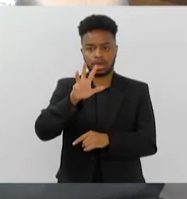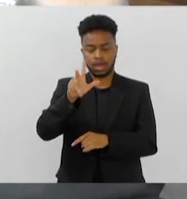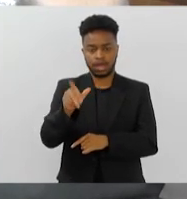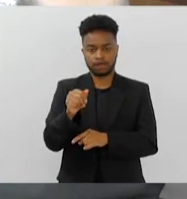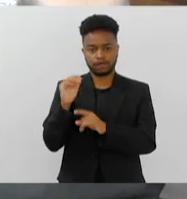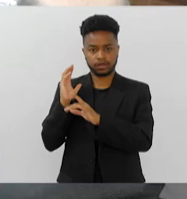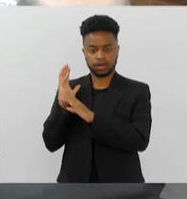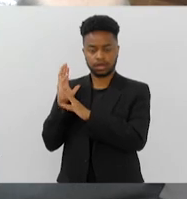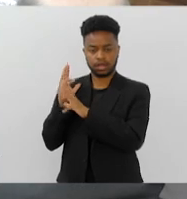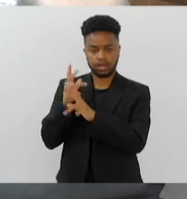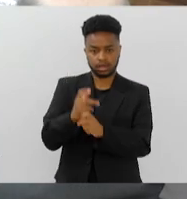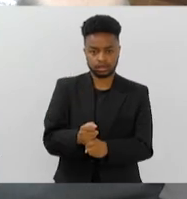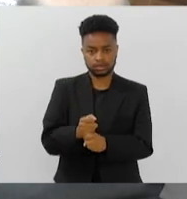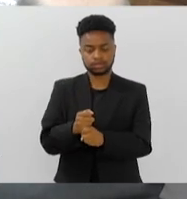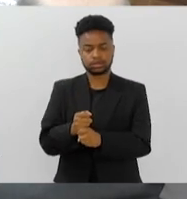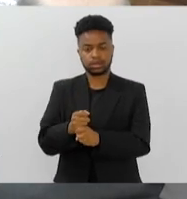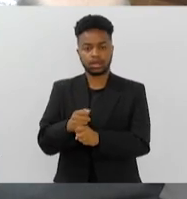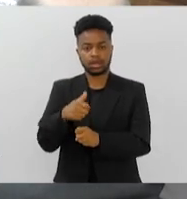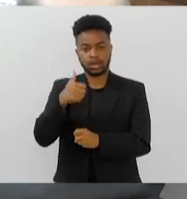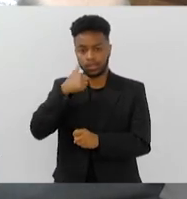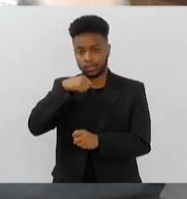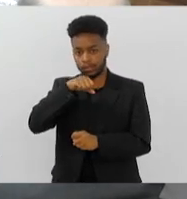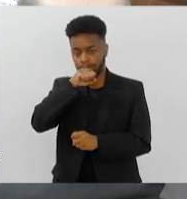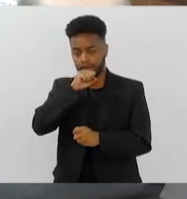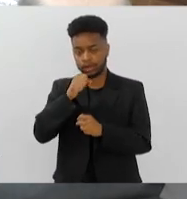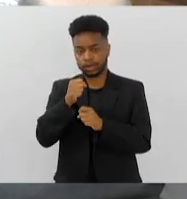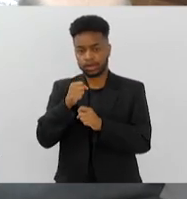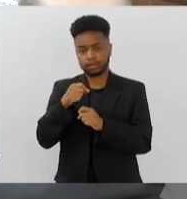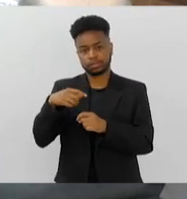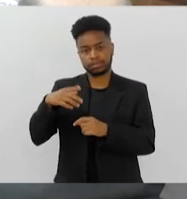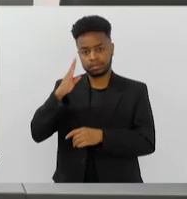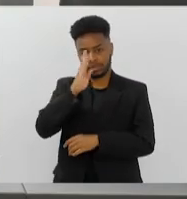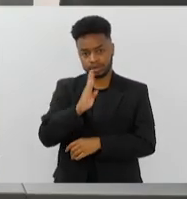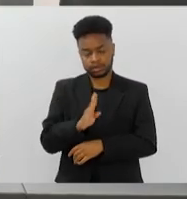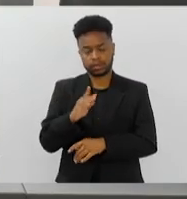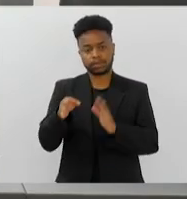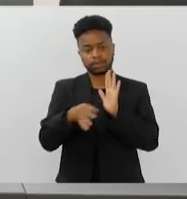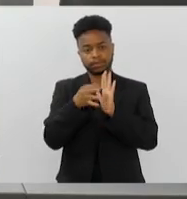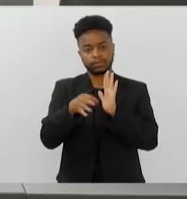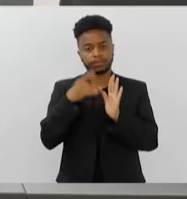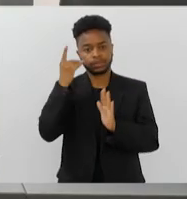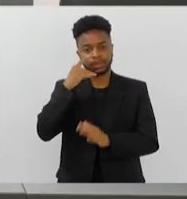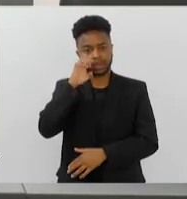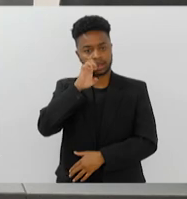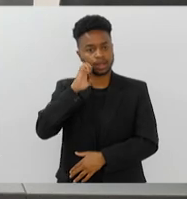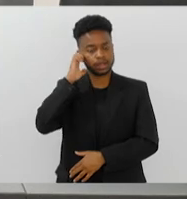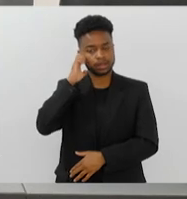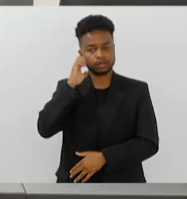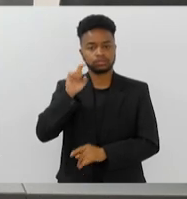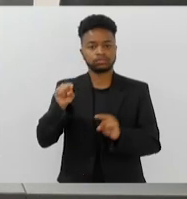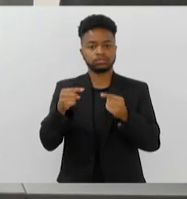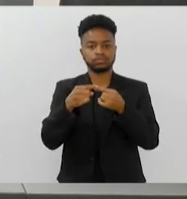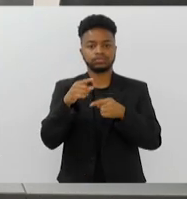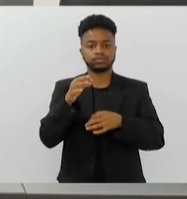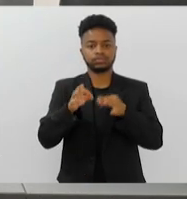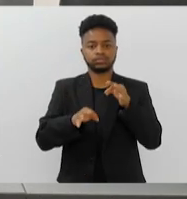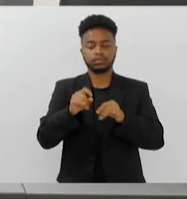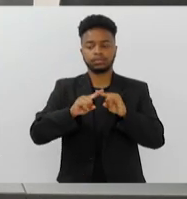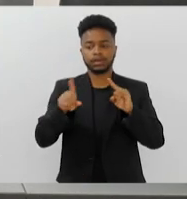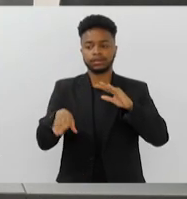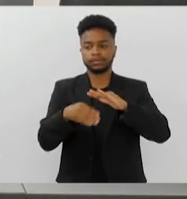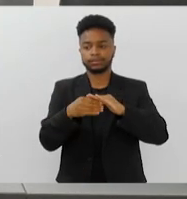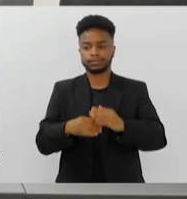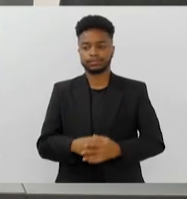no âmbito do Estado do Rio de Janeiro. O parecer da deputada Élica Takimoto é pela juridicidade com